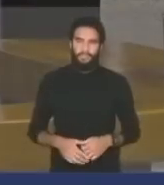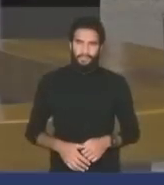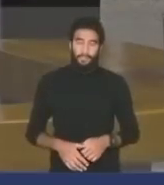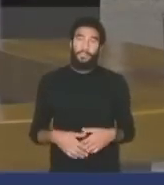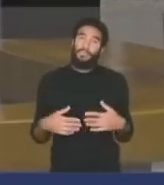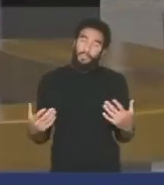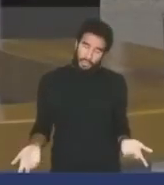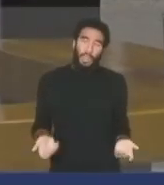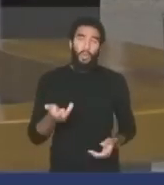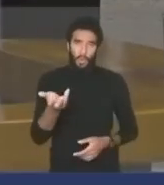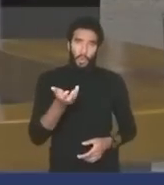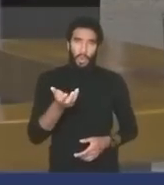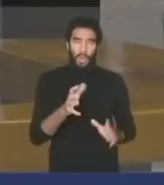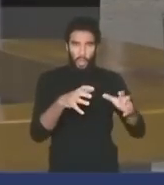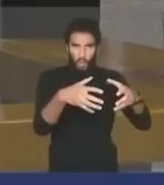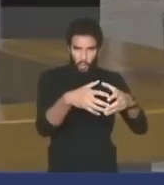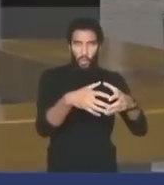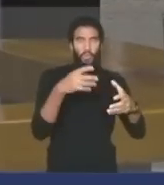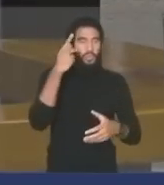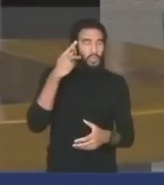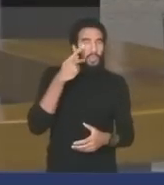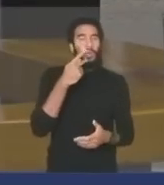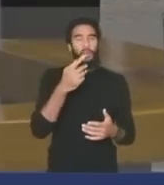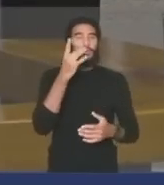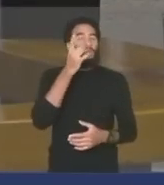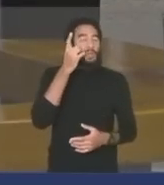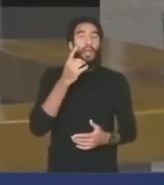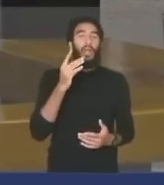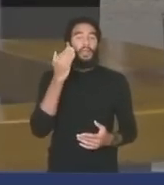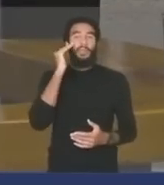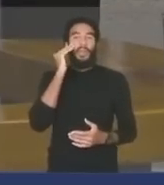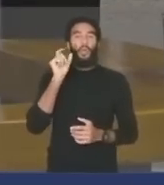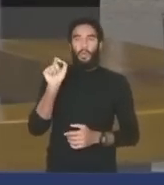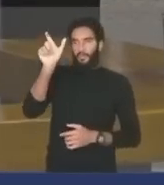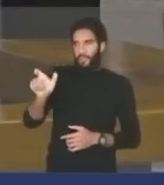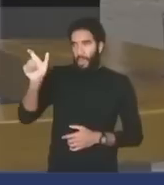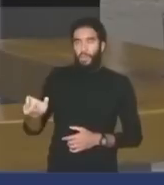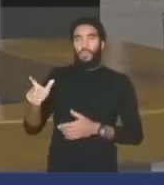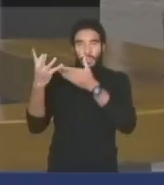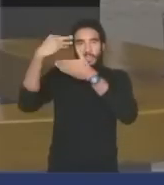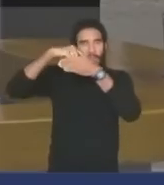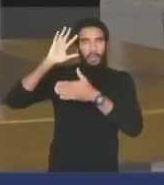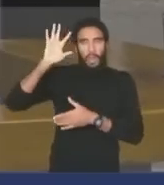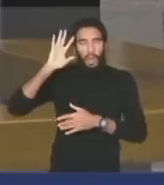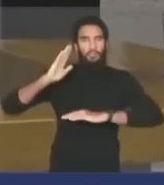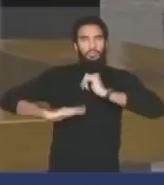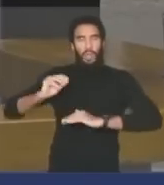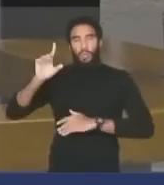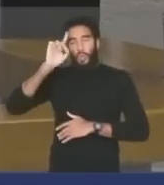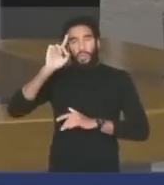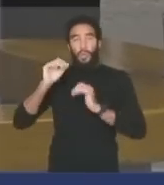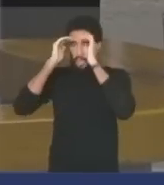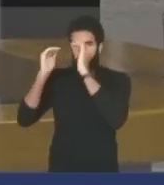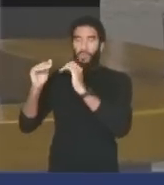queria que o conjunto dos parlamentares entendesse que o que se quer é introduzir no imaginário da sociedade, nas práticas cotidianas, o respeito com